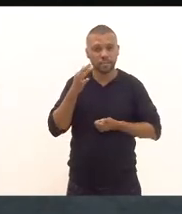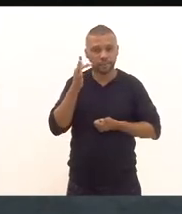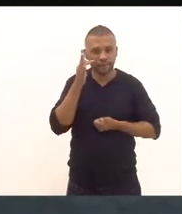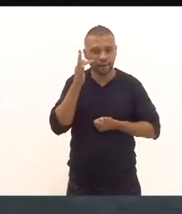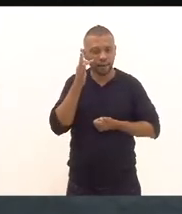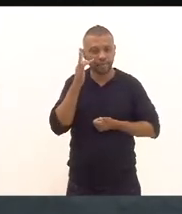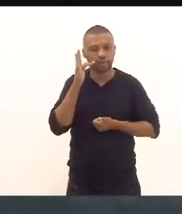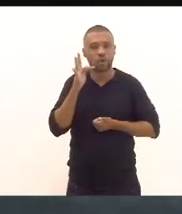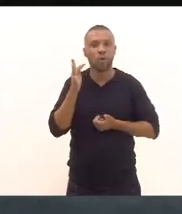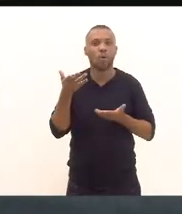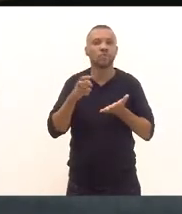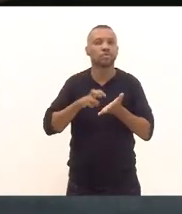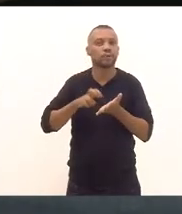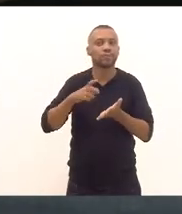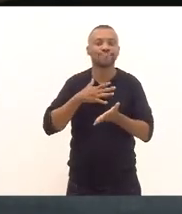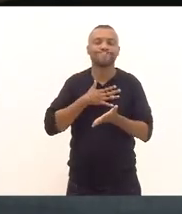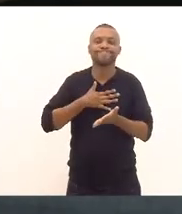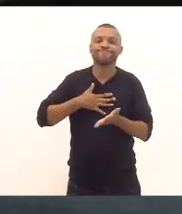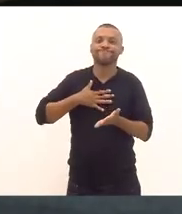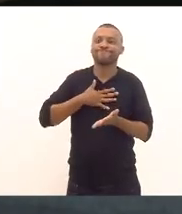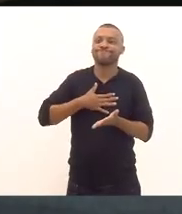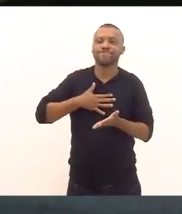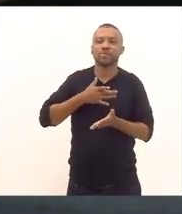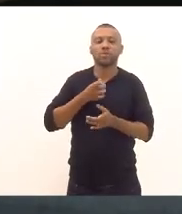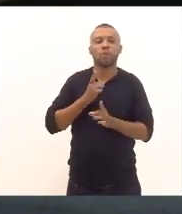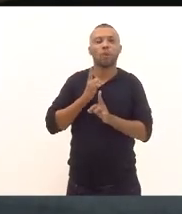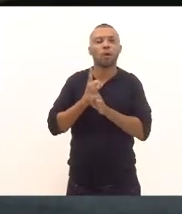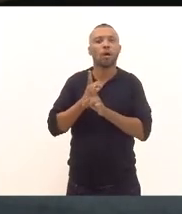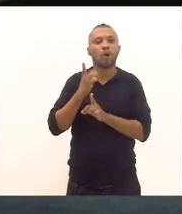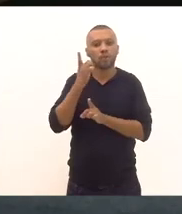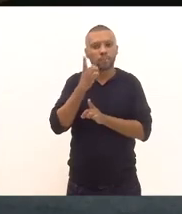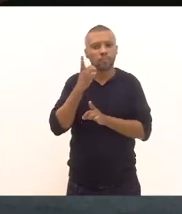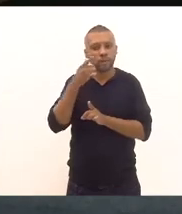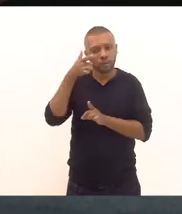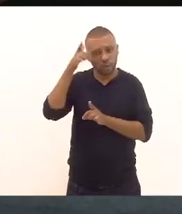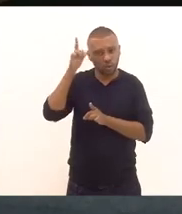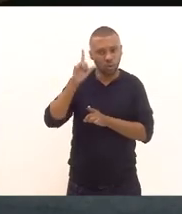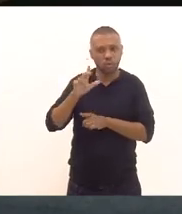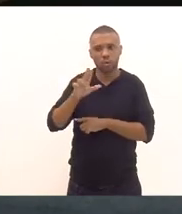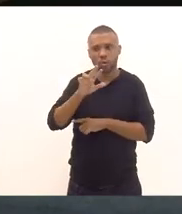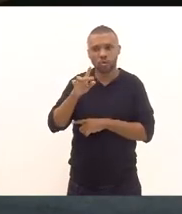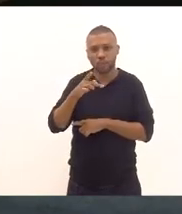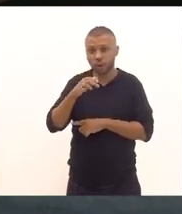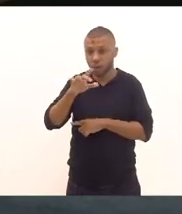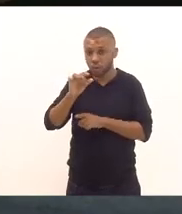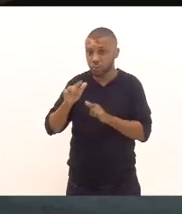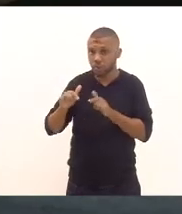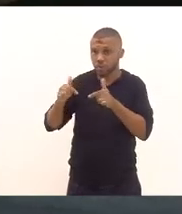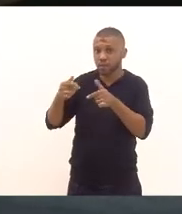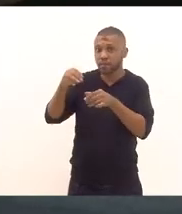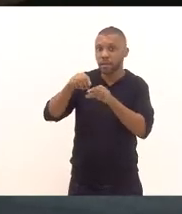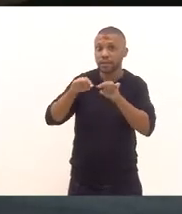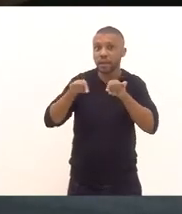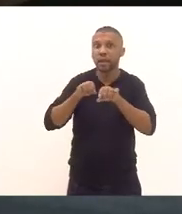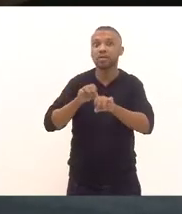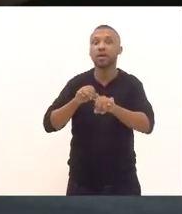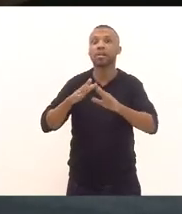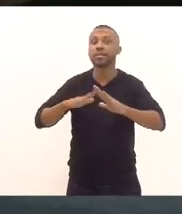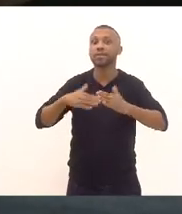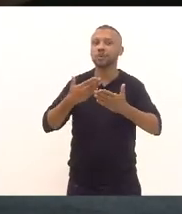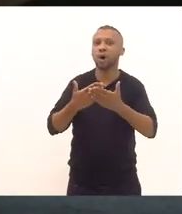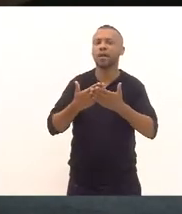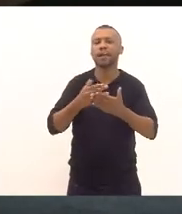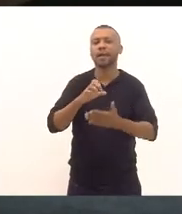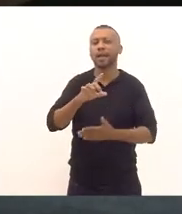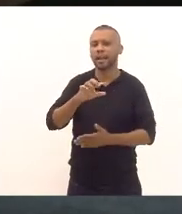manhã eu tive o prazer de encontrar o Deputado Luiz Paulo em Ação em sala de aula na escola do